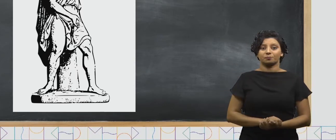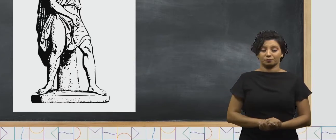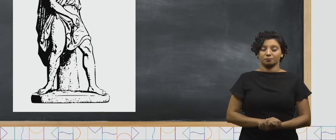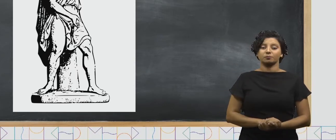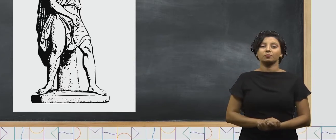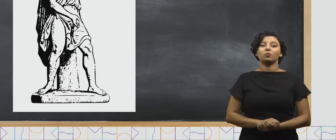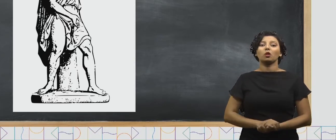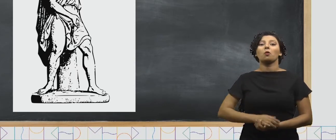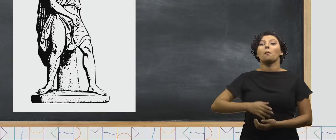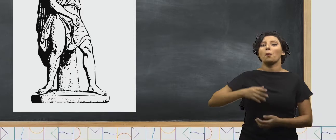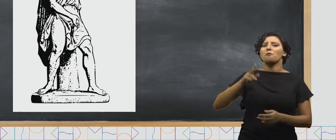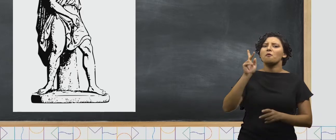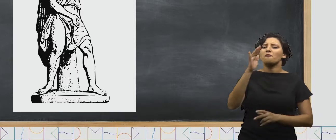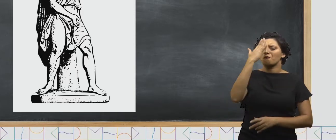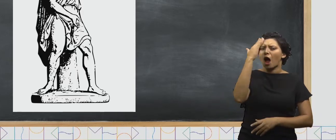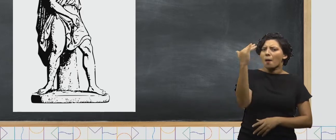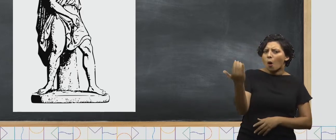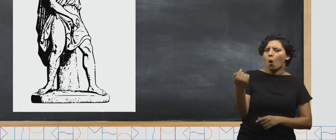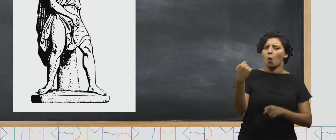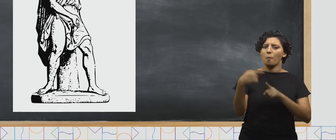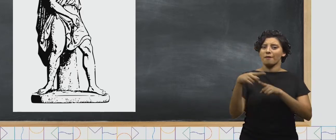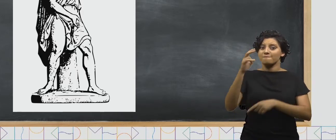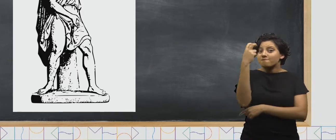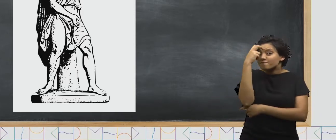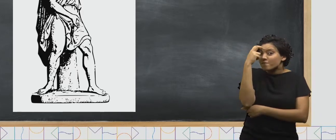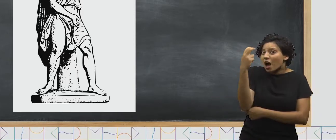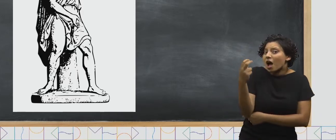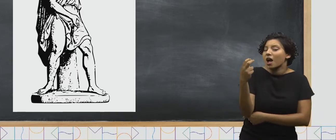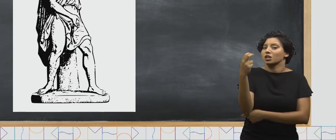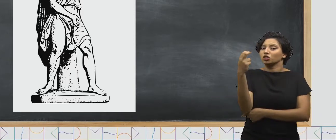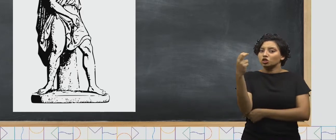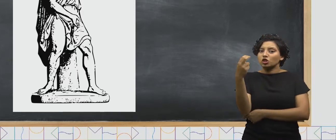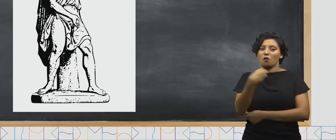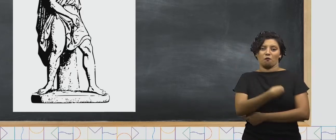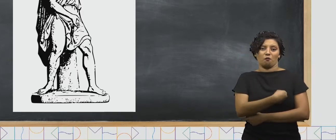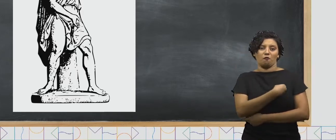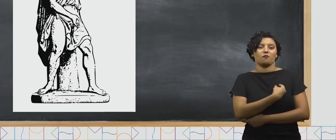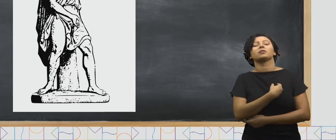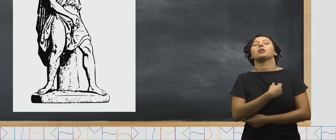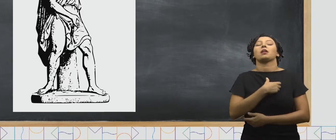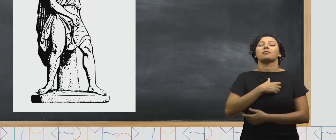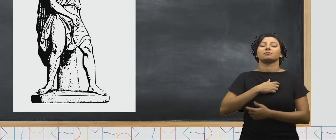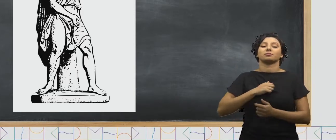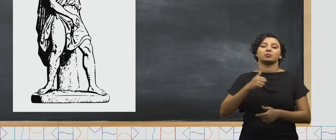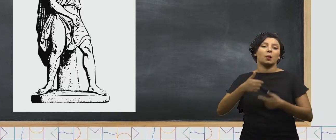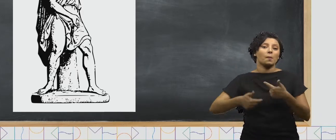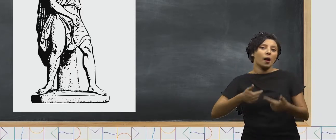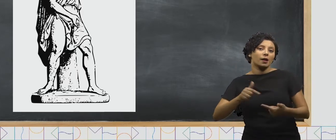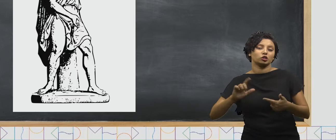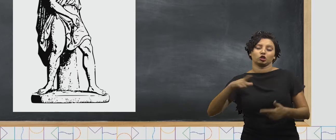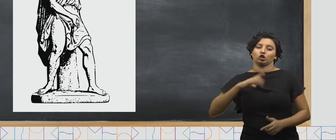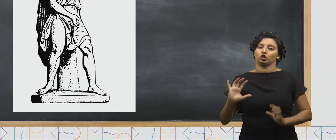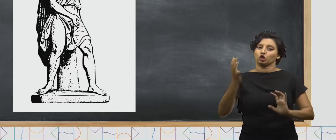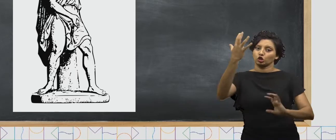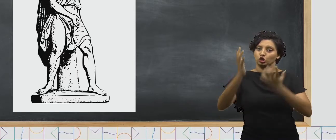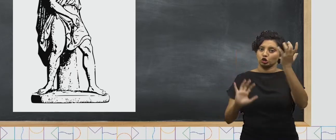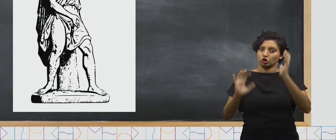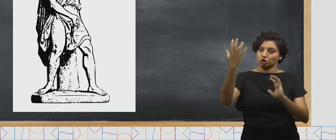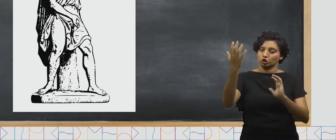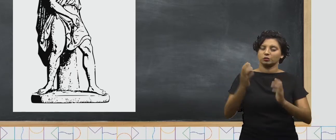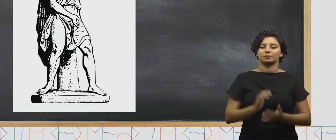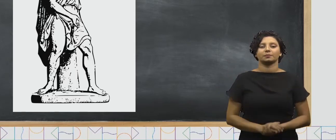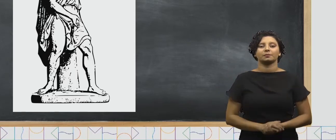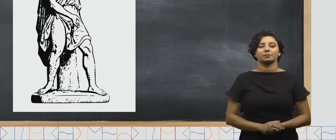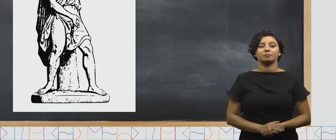O herói ficou popular por sua inteligência para viver as aventuras que cruzaram o seu